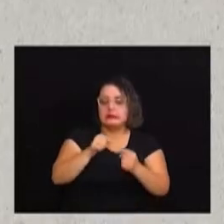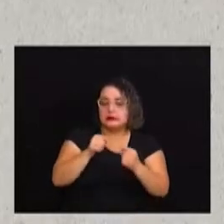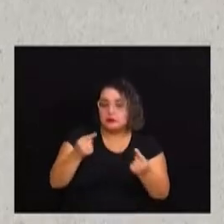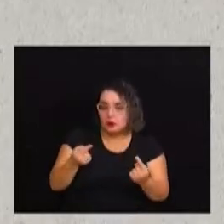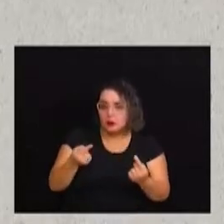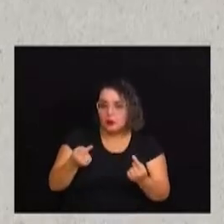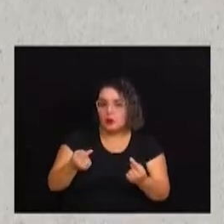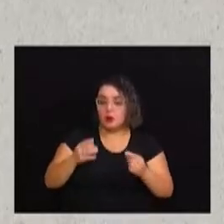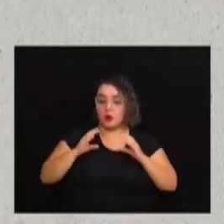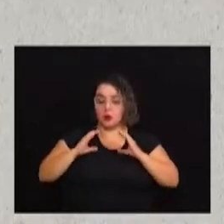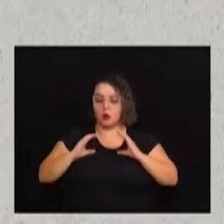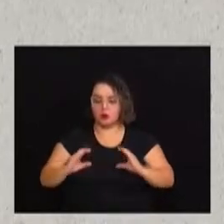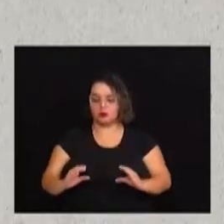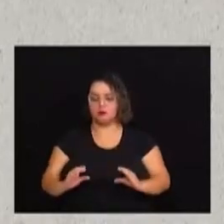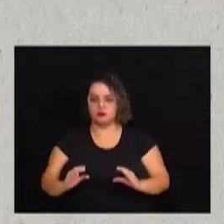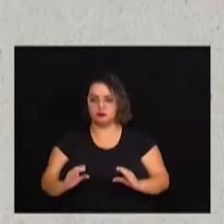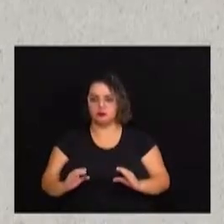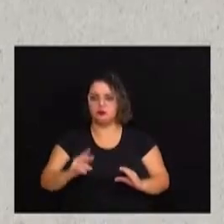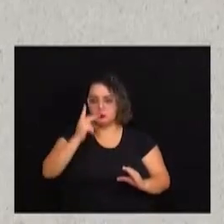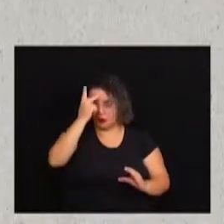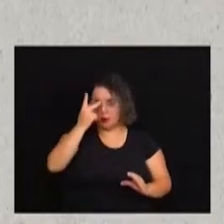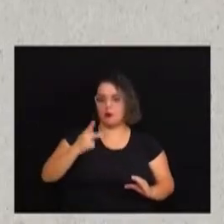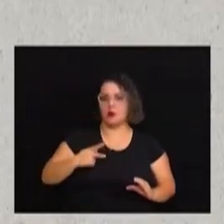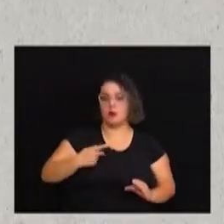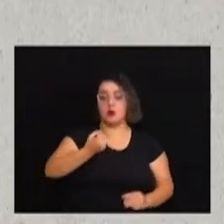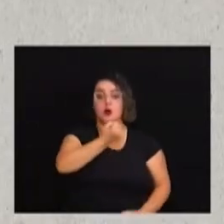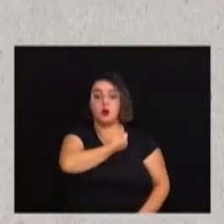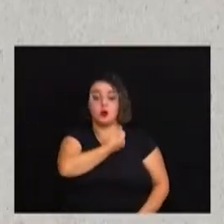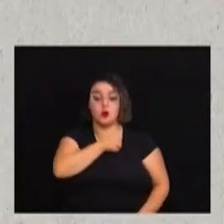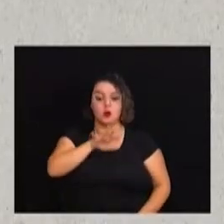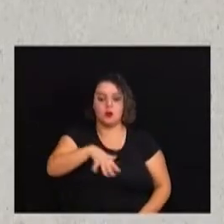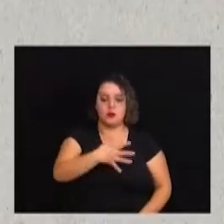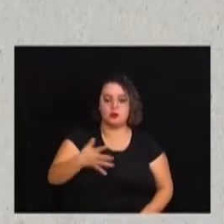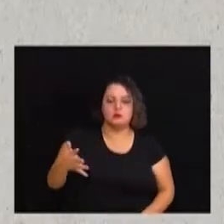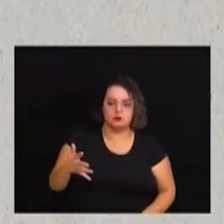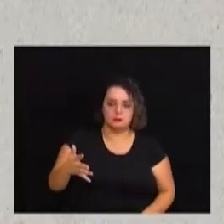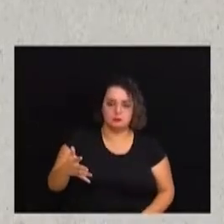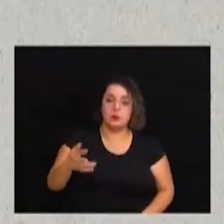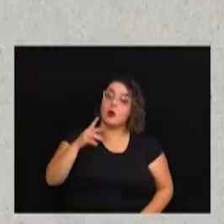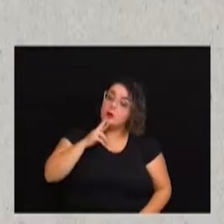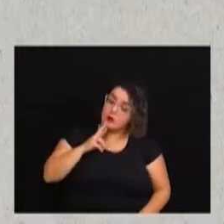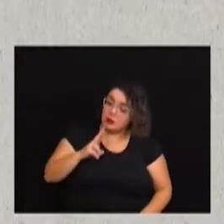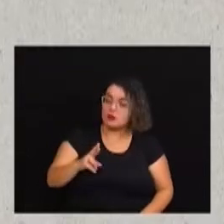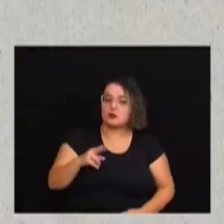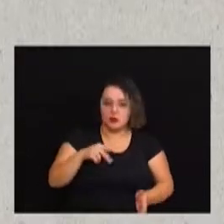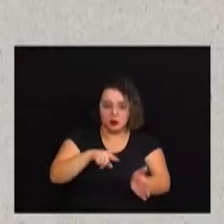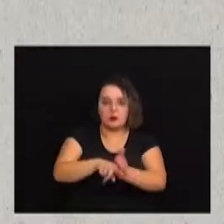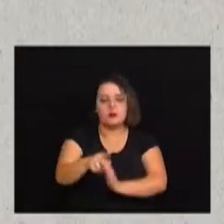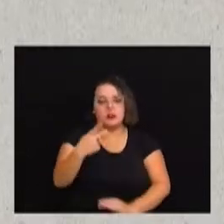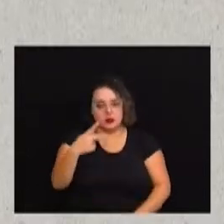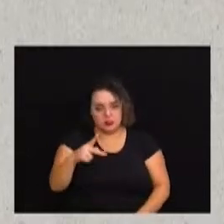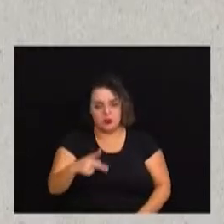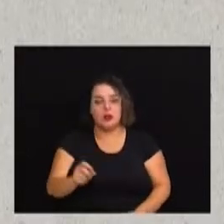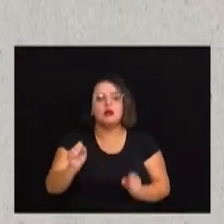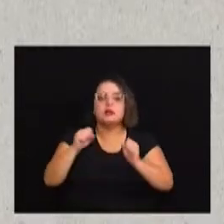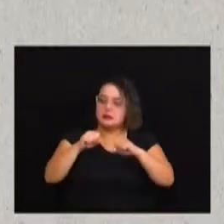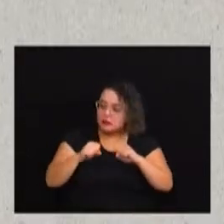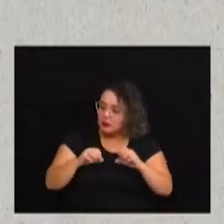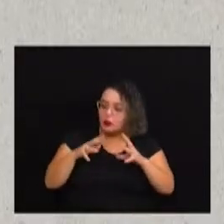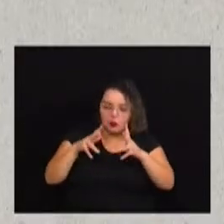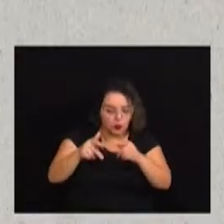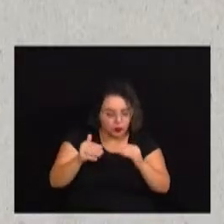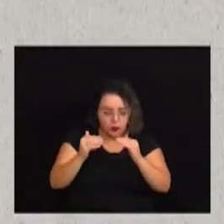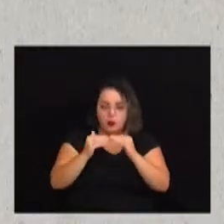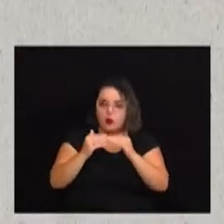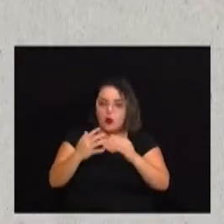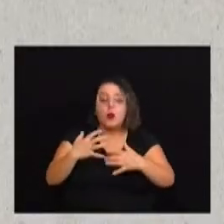ao comportamental do que propriamente a números e planilhas. Então, respondendo a sua pergunta, sim, tem tudo